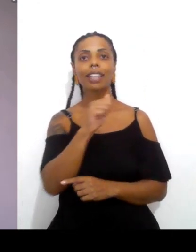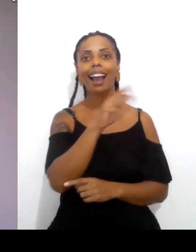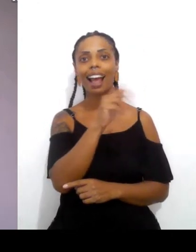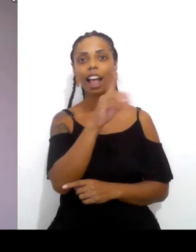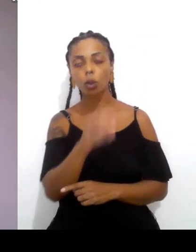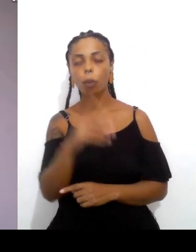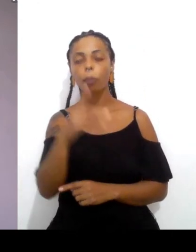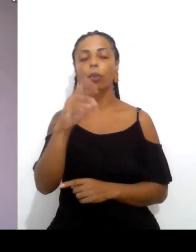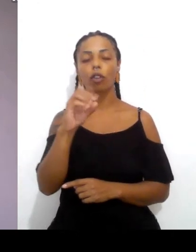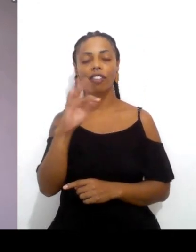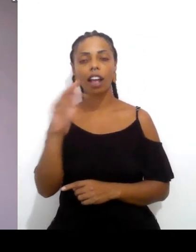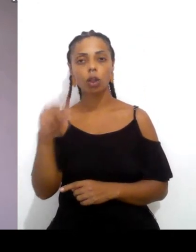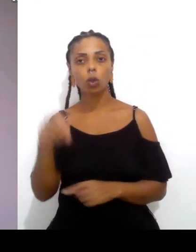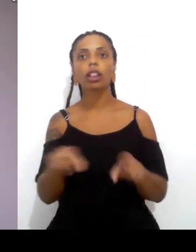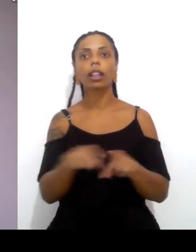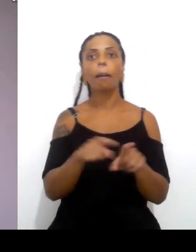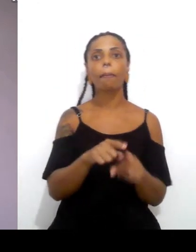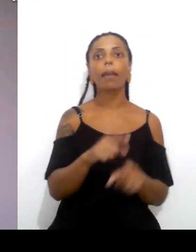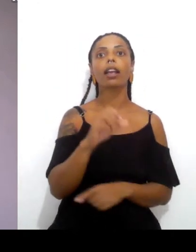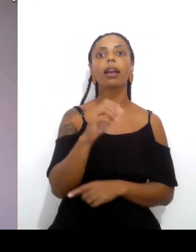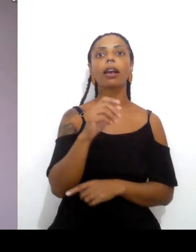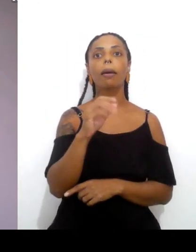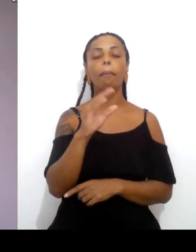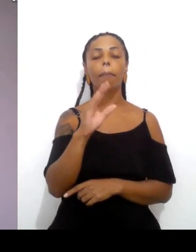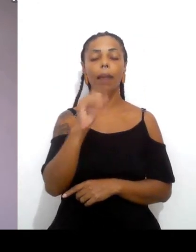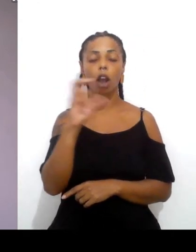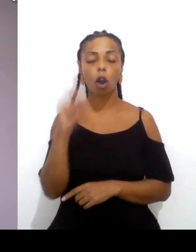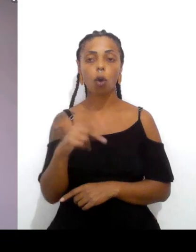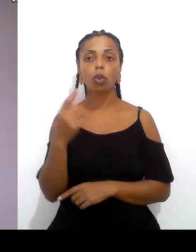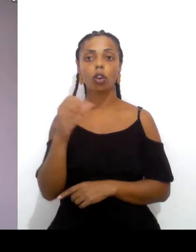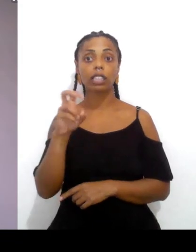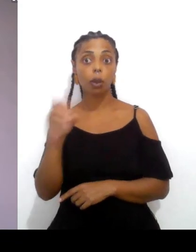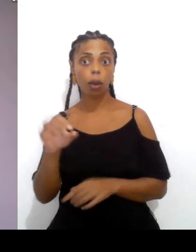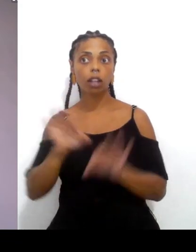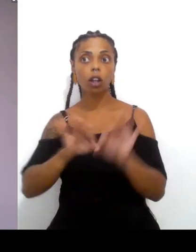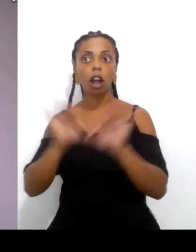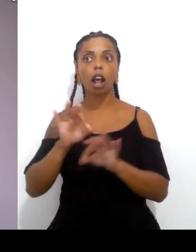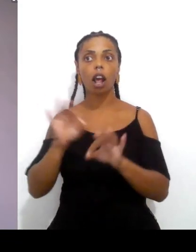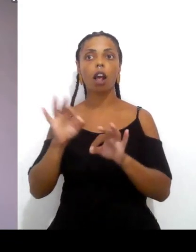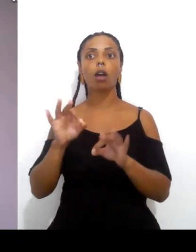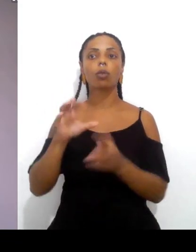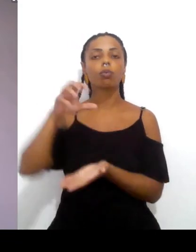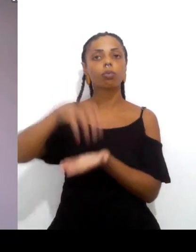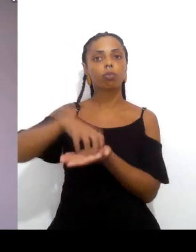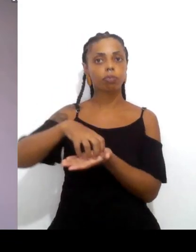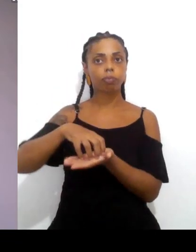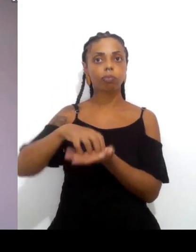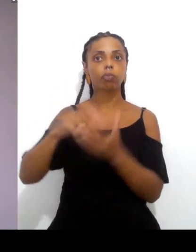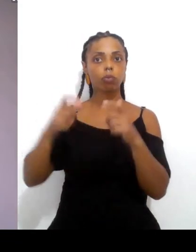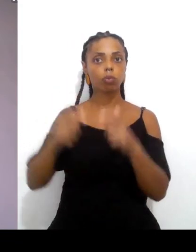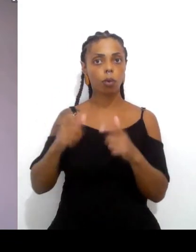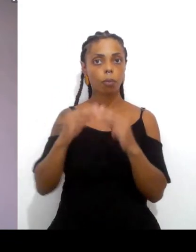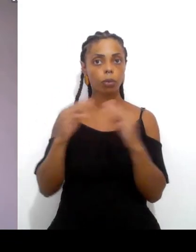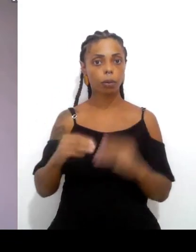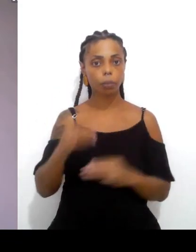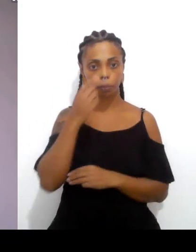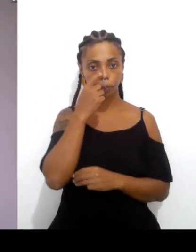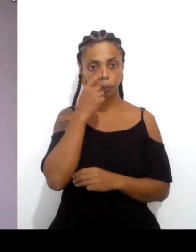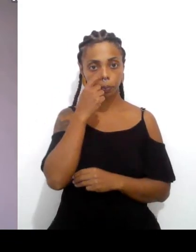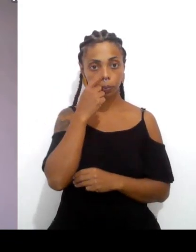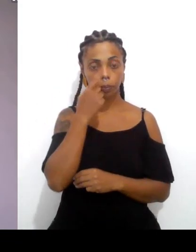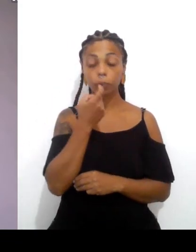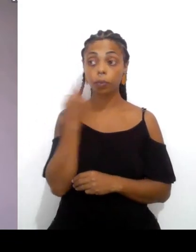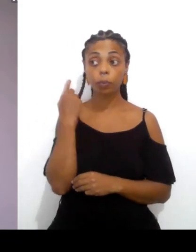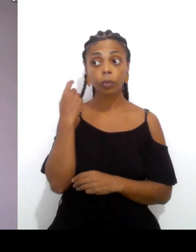1950 organizada no centro e recentemente arrepiar fez a